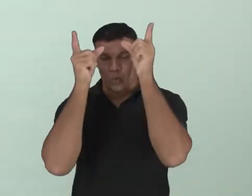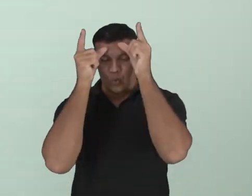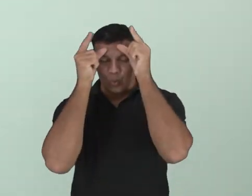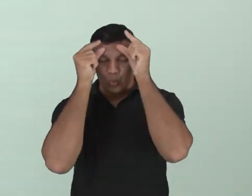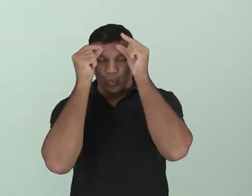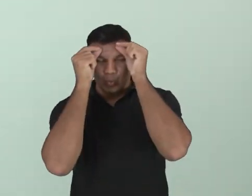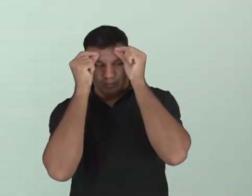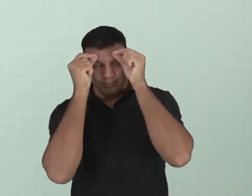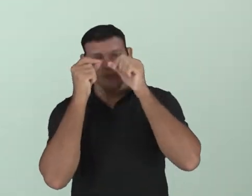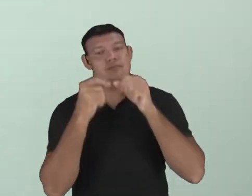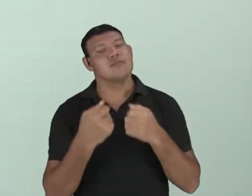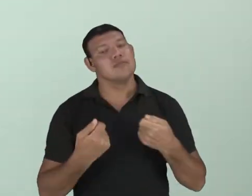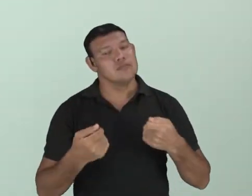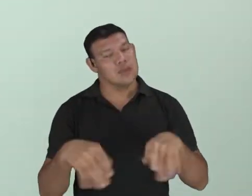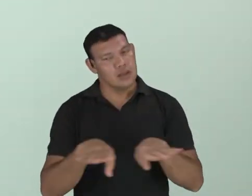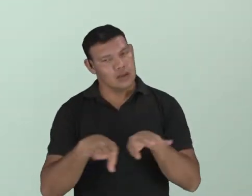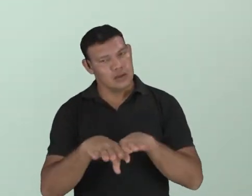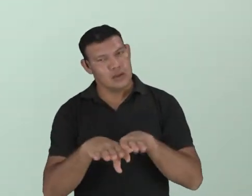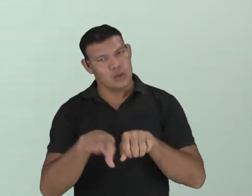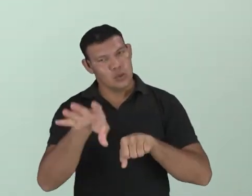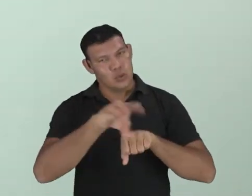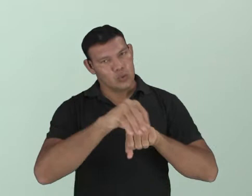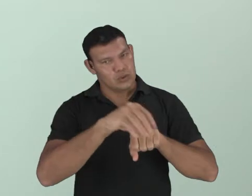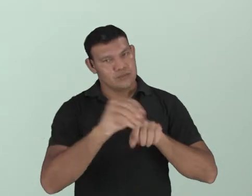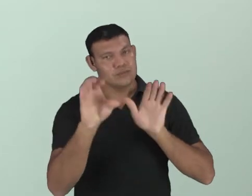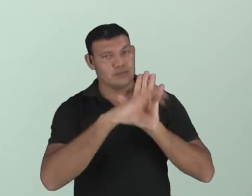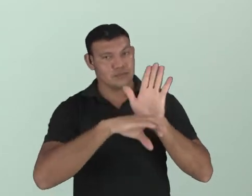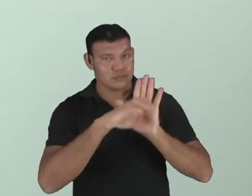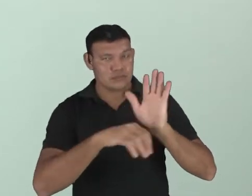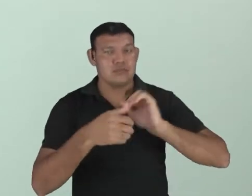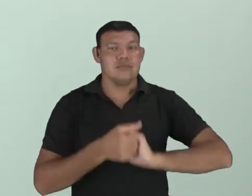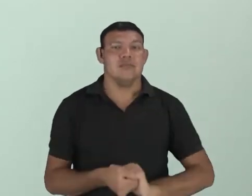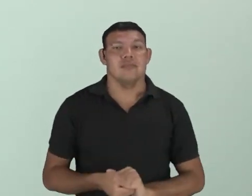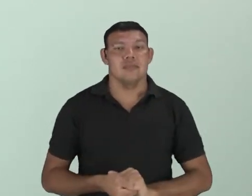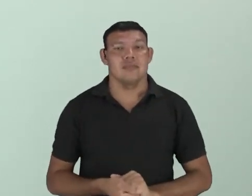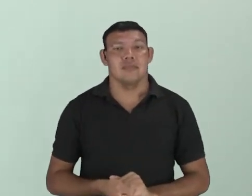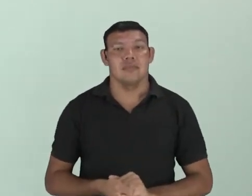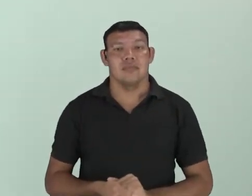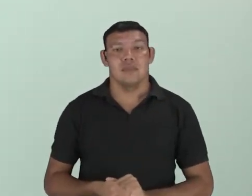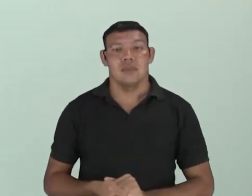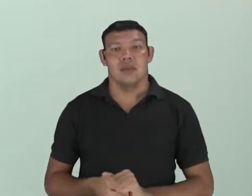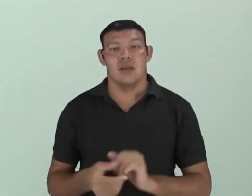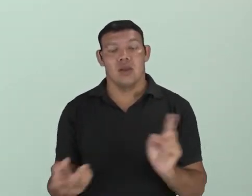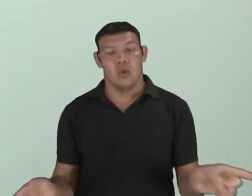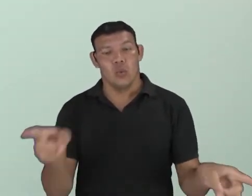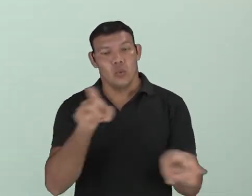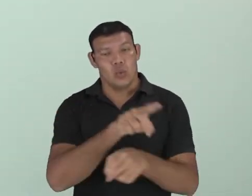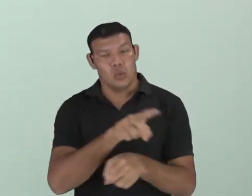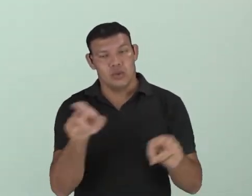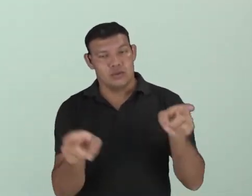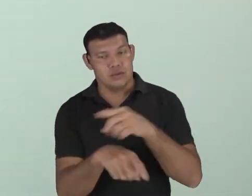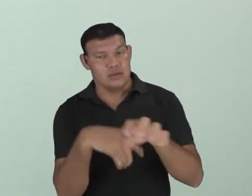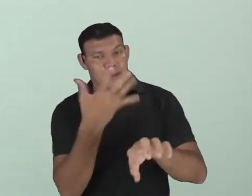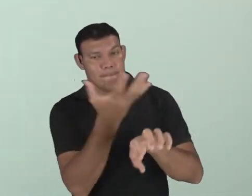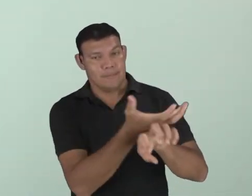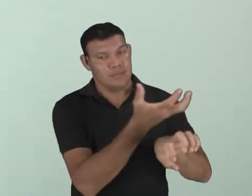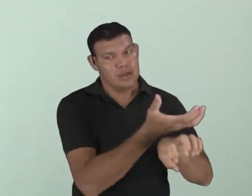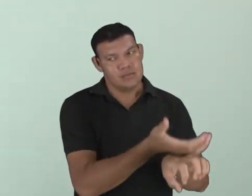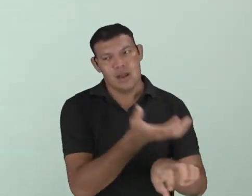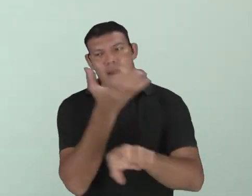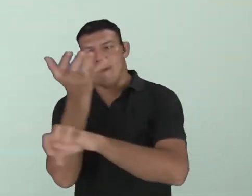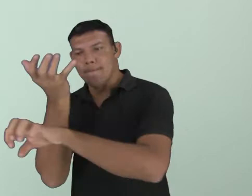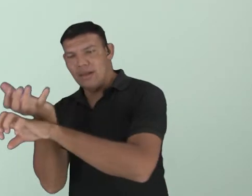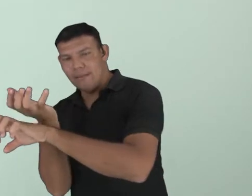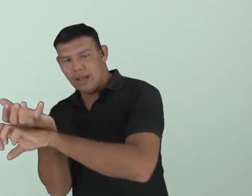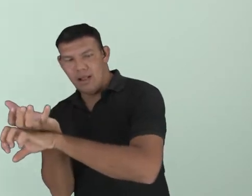também vai ajudar a reter parte do conteúdo. Uma das formas de fazer isso, por exemplo, é intercalando disciplinas. Se você está numa